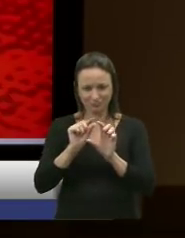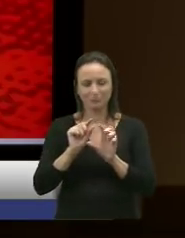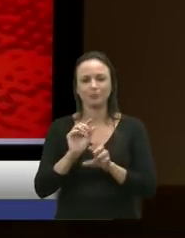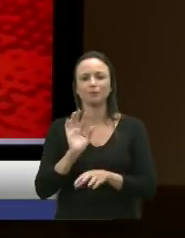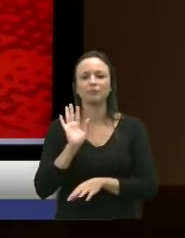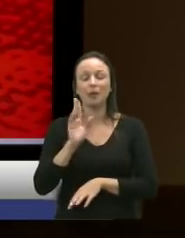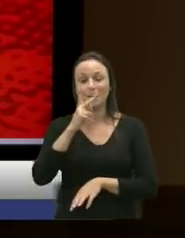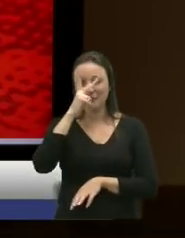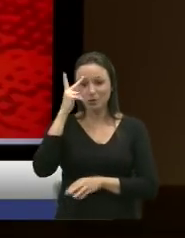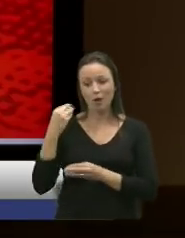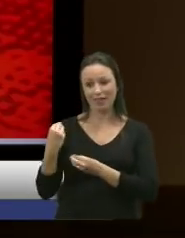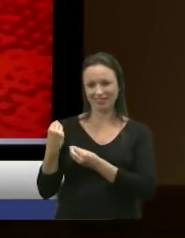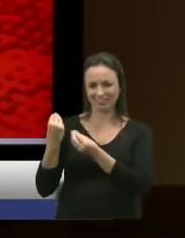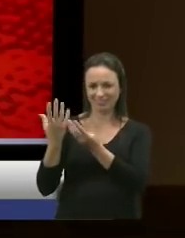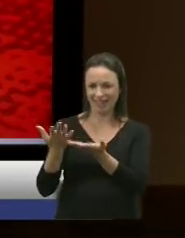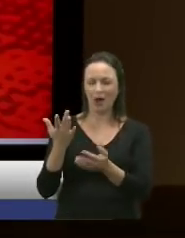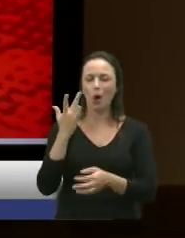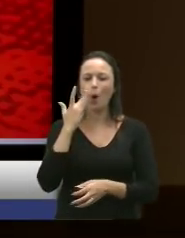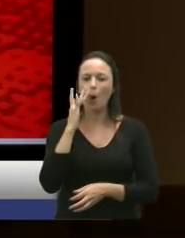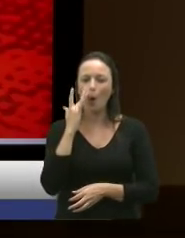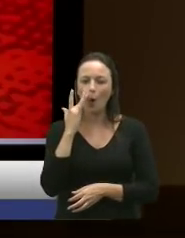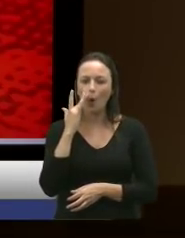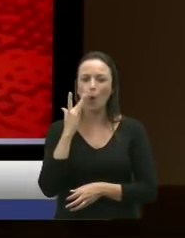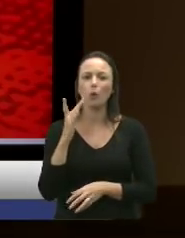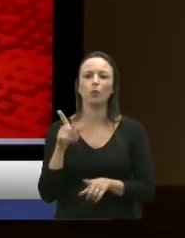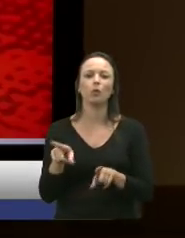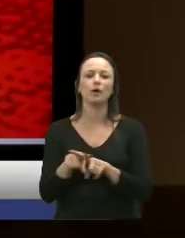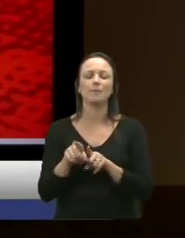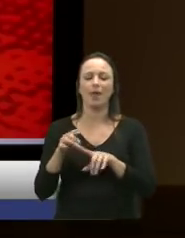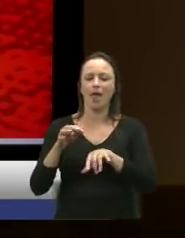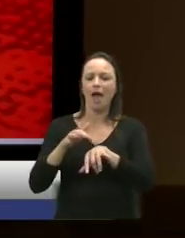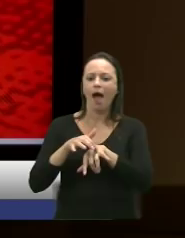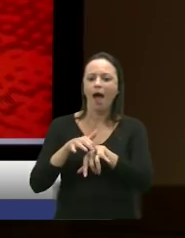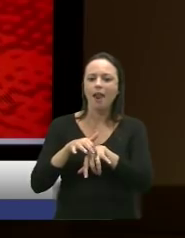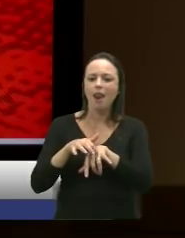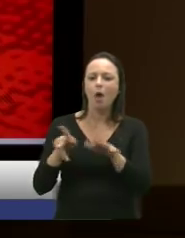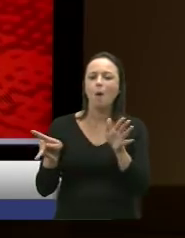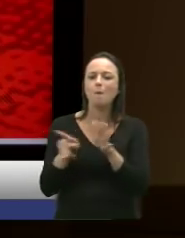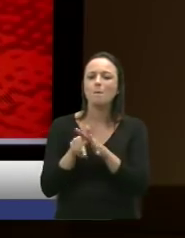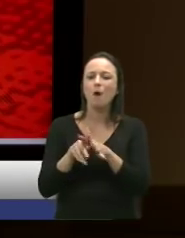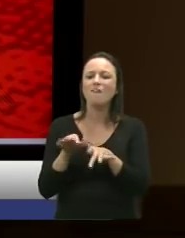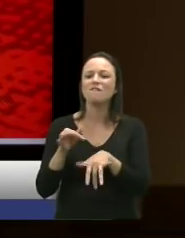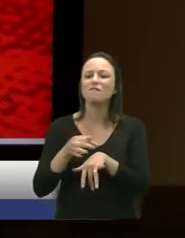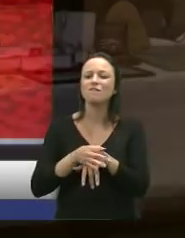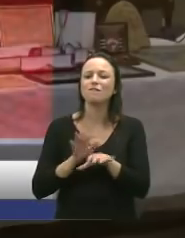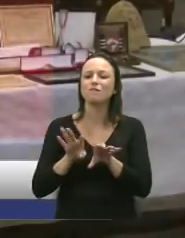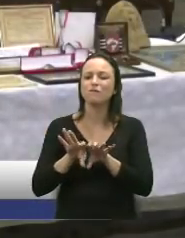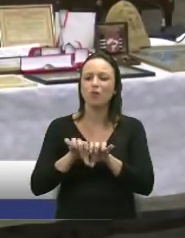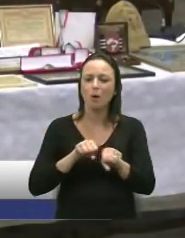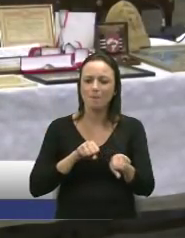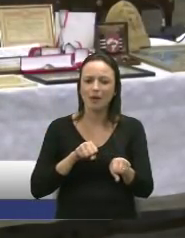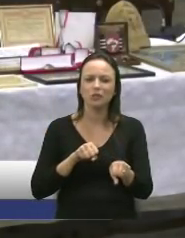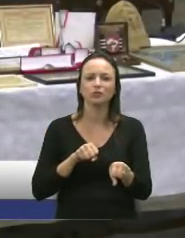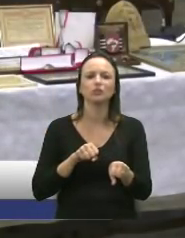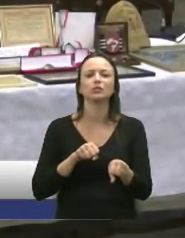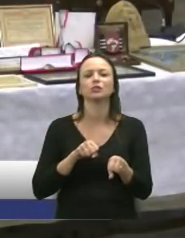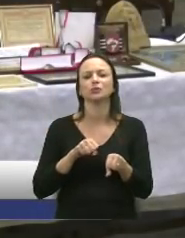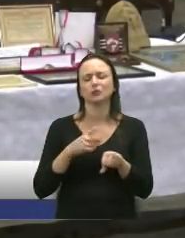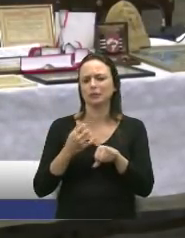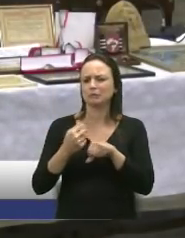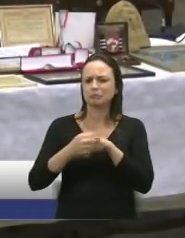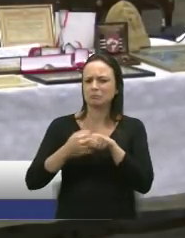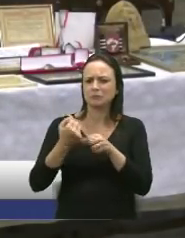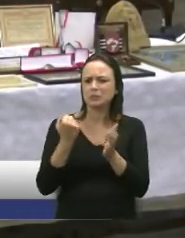que doavam ouro, havia aqueles que doavam anel de formatura, como podem ver aqui depois, ganhavam outro anel com o símbolo da profissão e